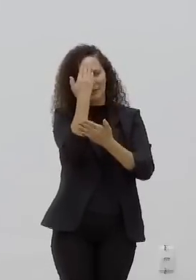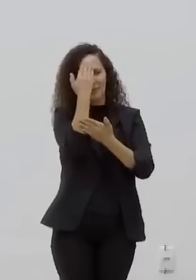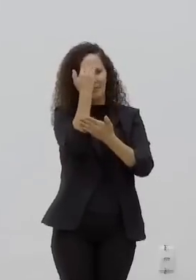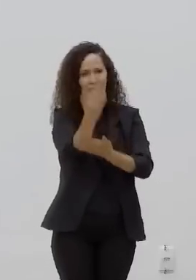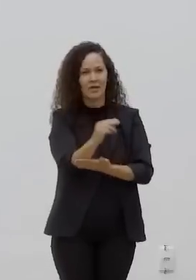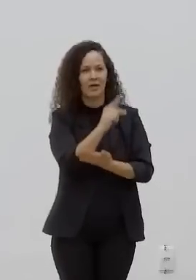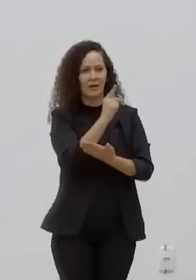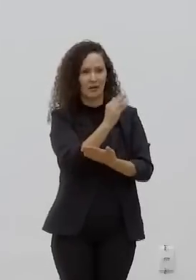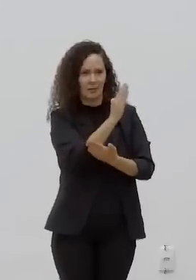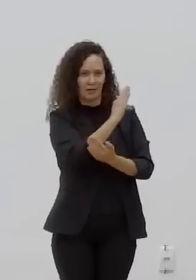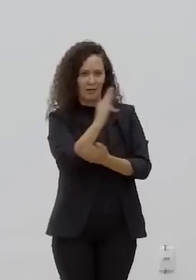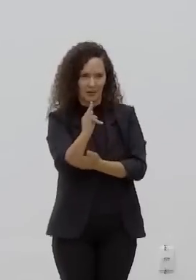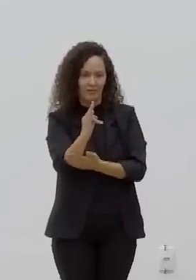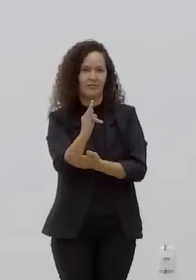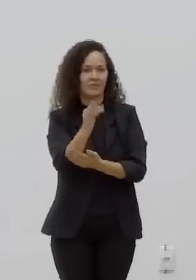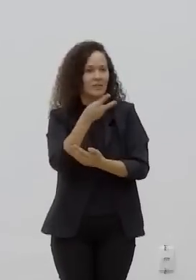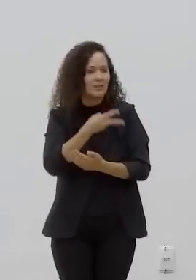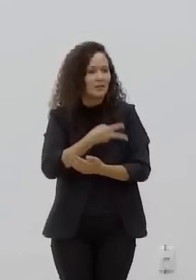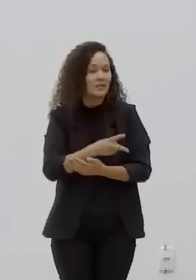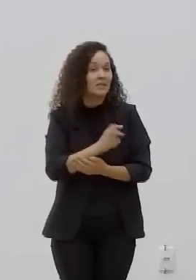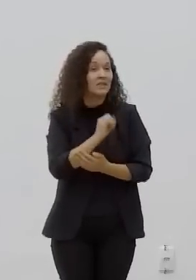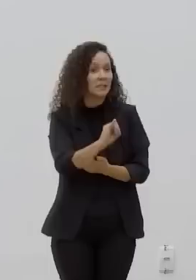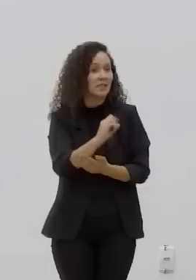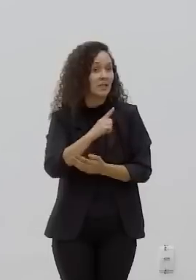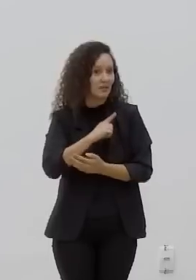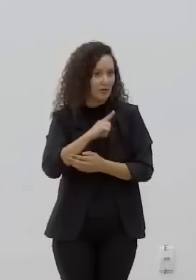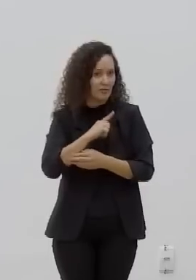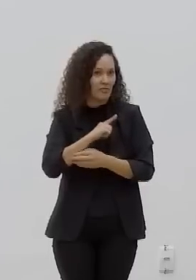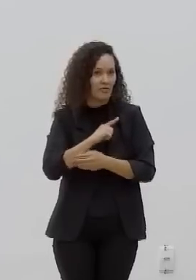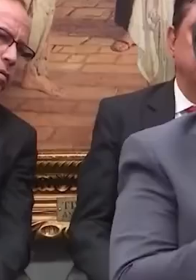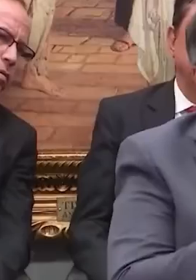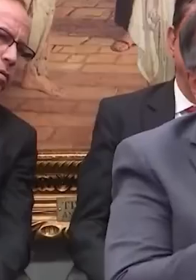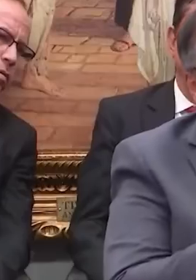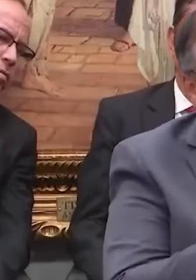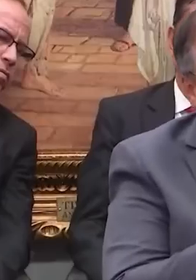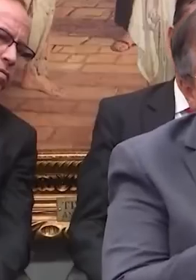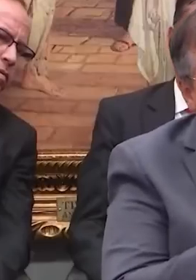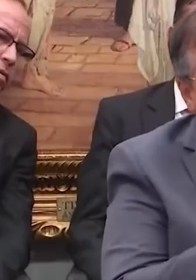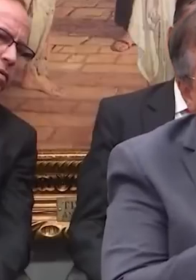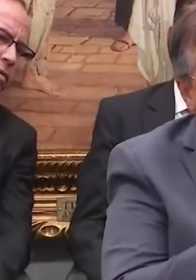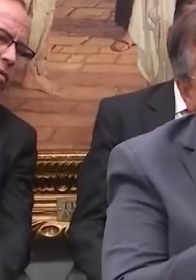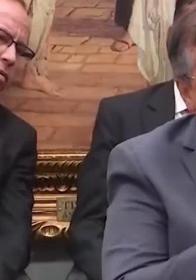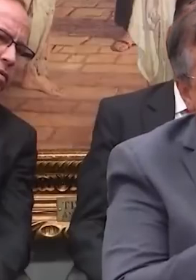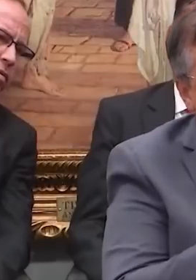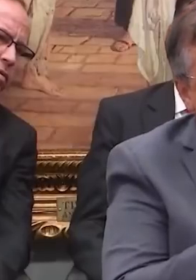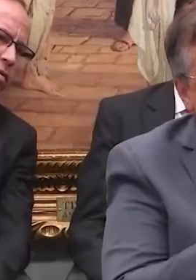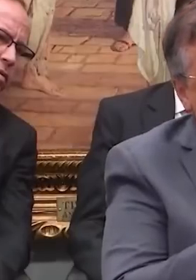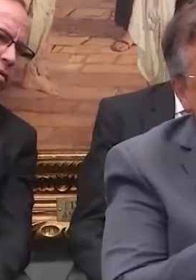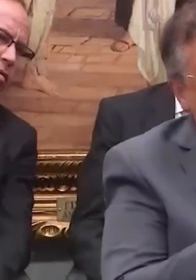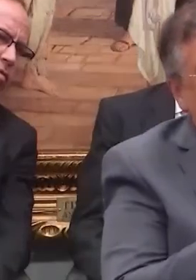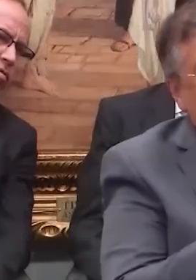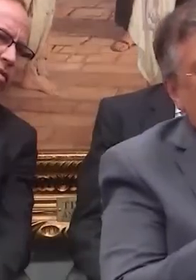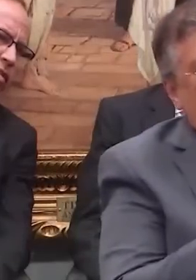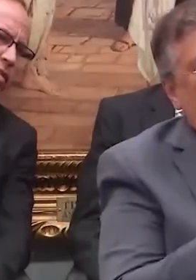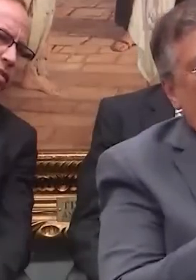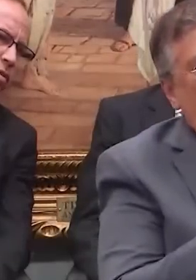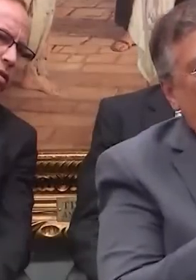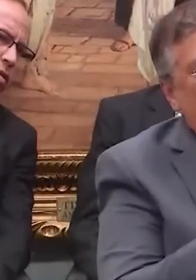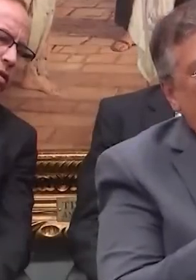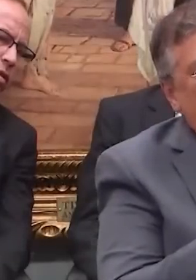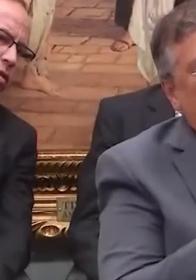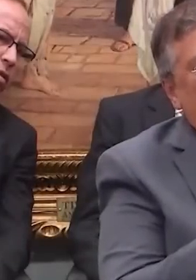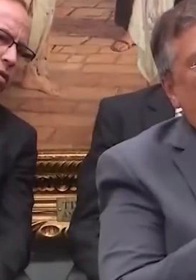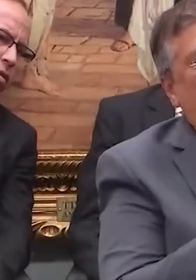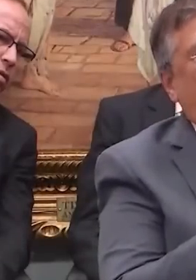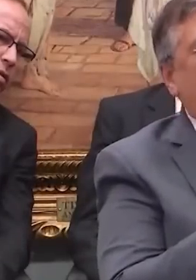manifestações articuladas e previstas para ocorrer no dia 7 de setembro de 2023, que é